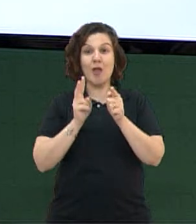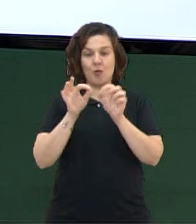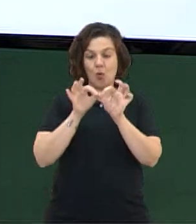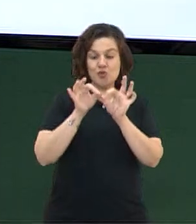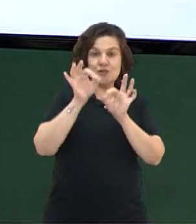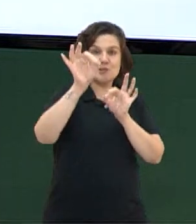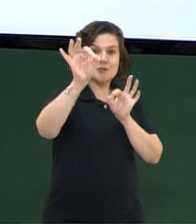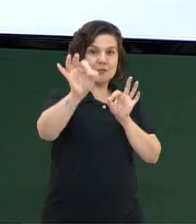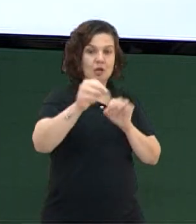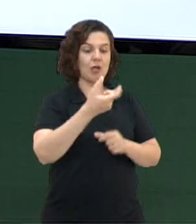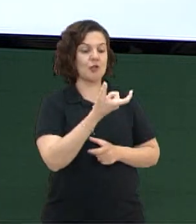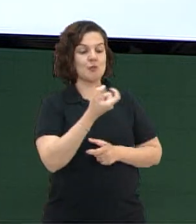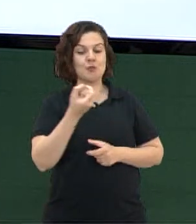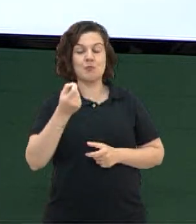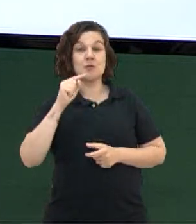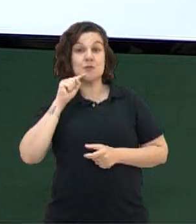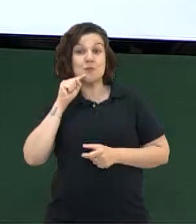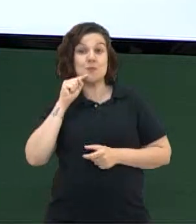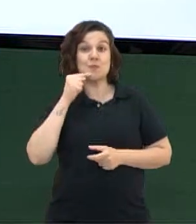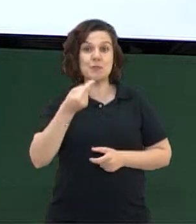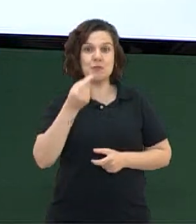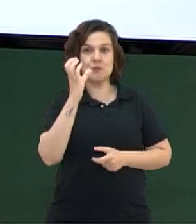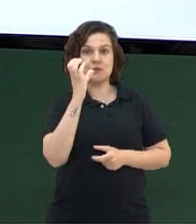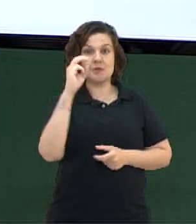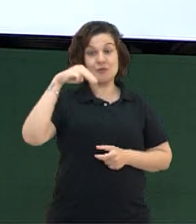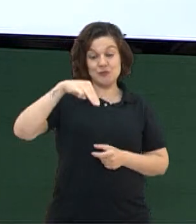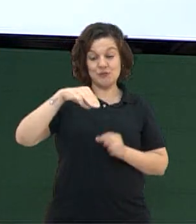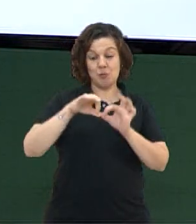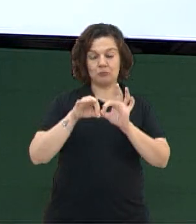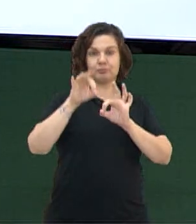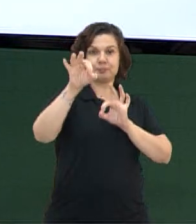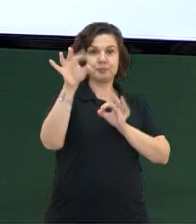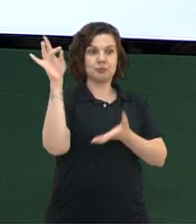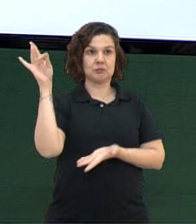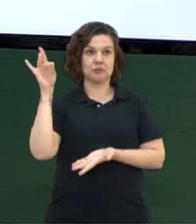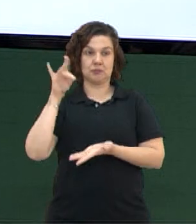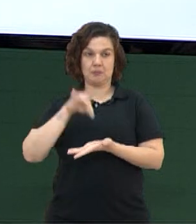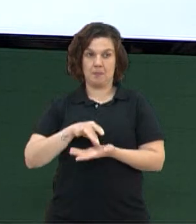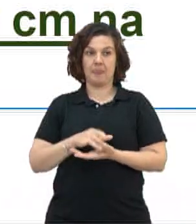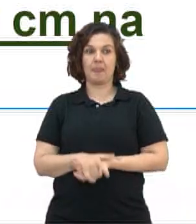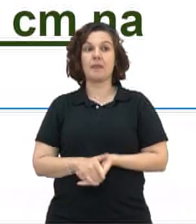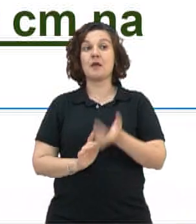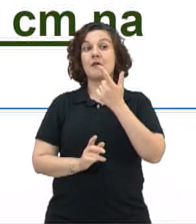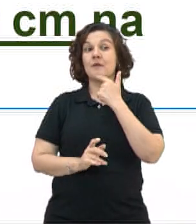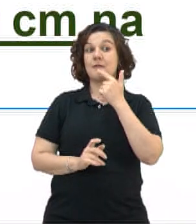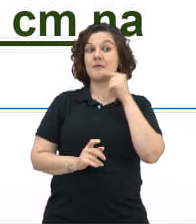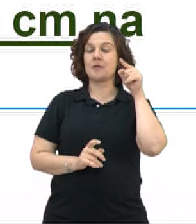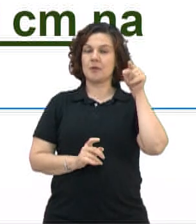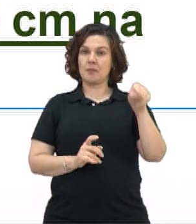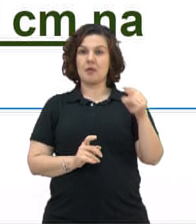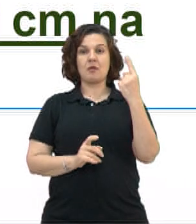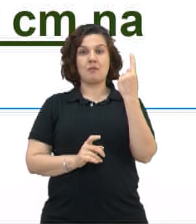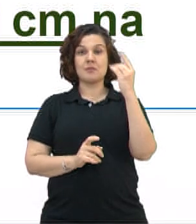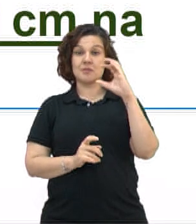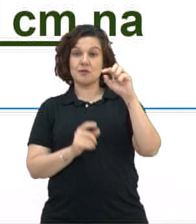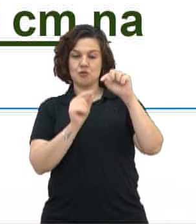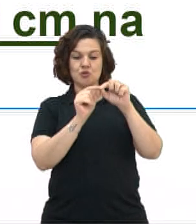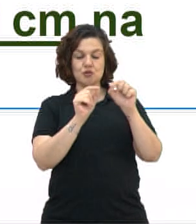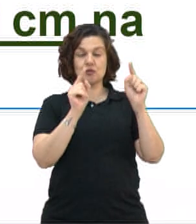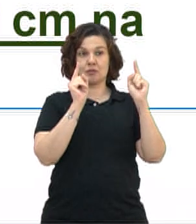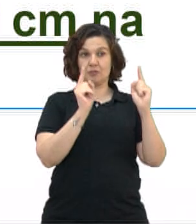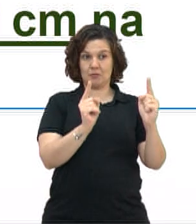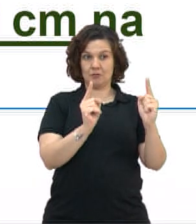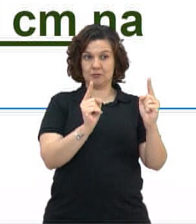mil centímetros na realidade. Olha só com bastante atenção. O número 1 que está em vermelho, aqui, ó, cada 1 centímetro